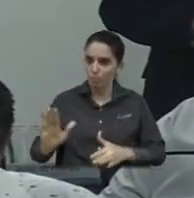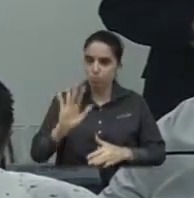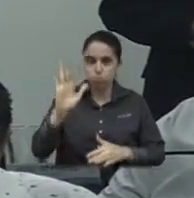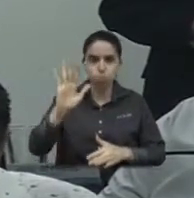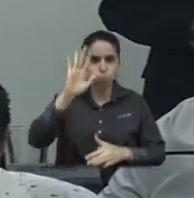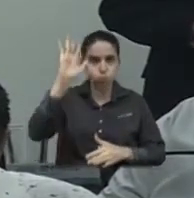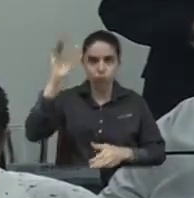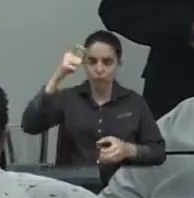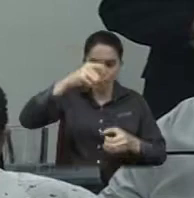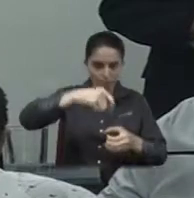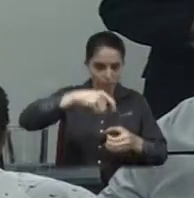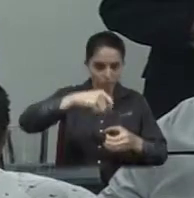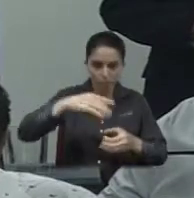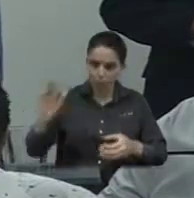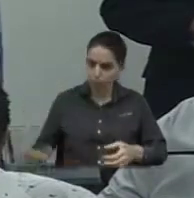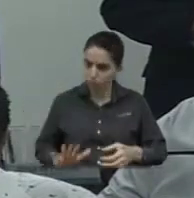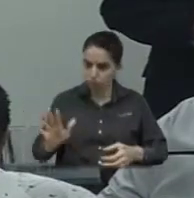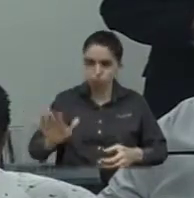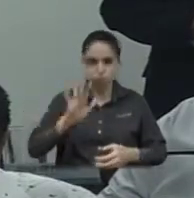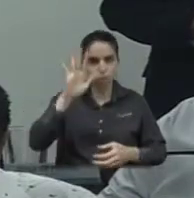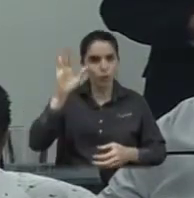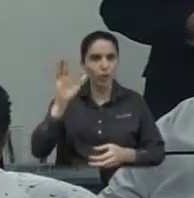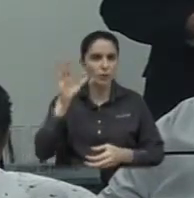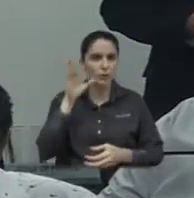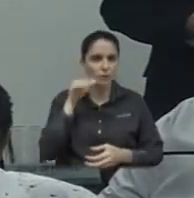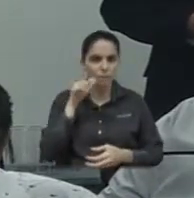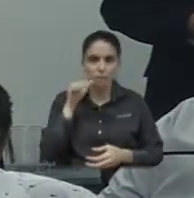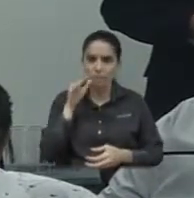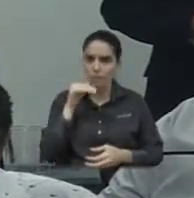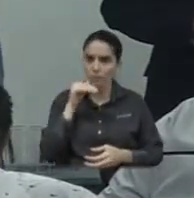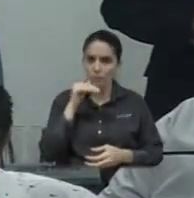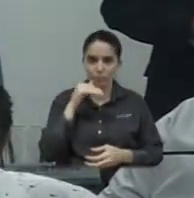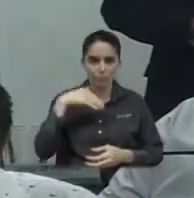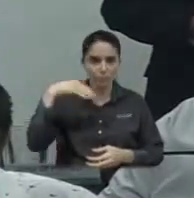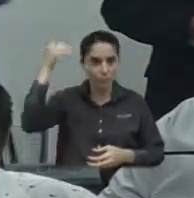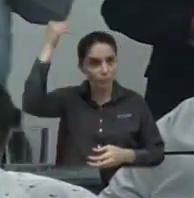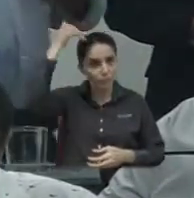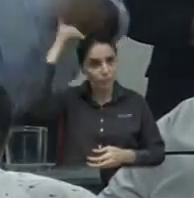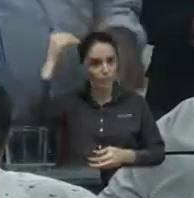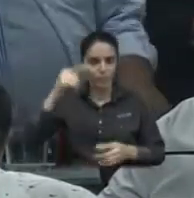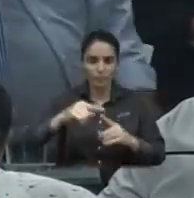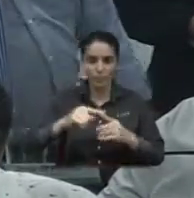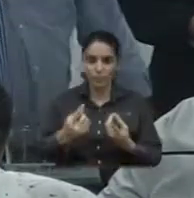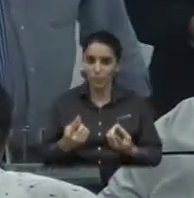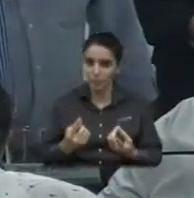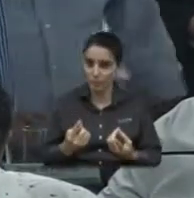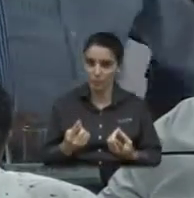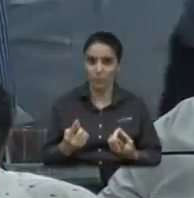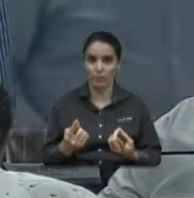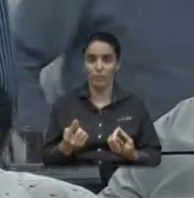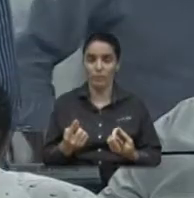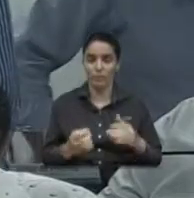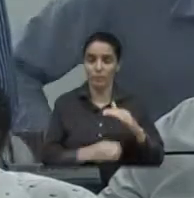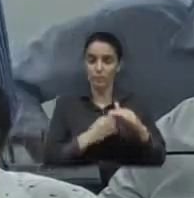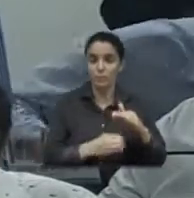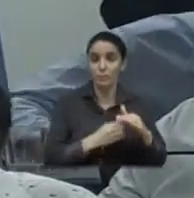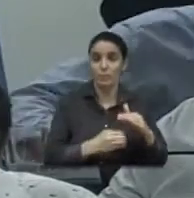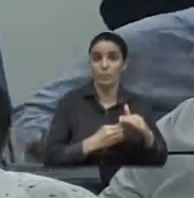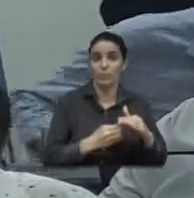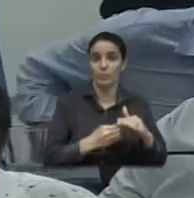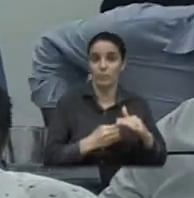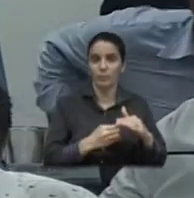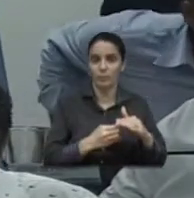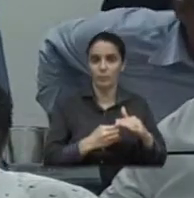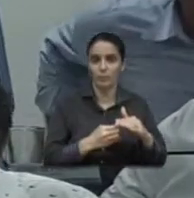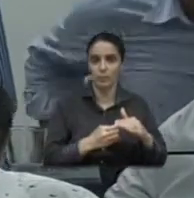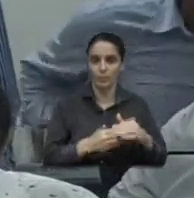enorme. O funcionário, não que... É culpa do funcionário, mas a carga tributária em cima de um funcionário é o dobro do que ele